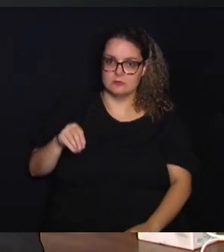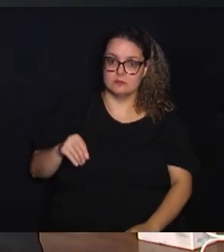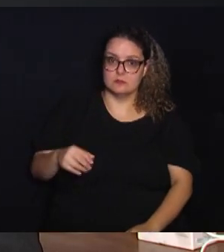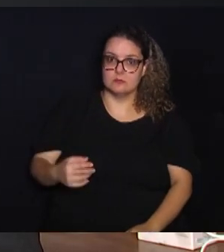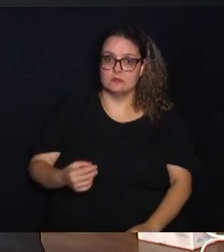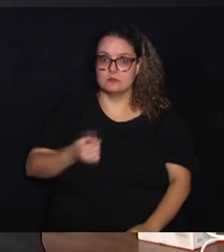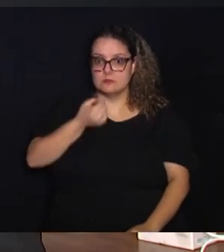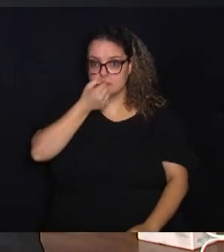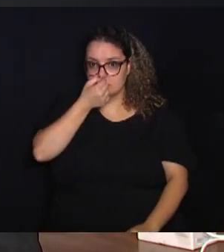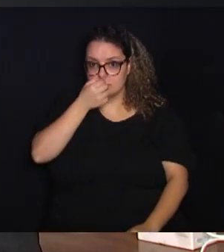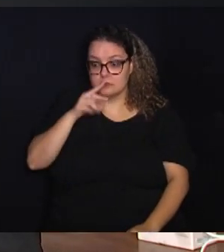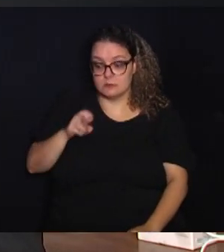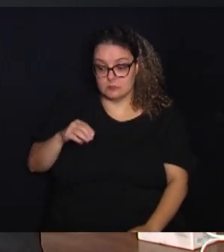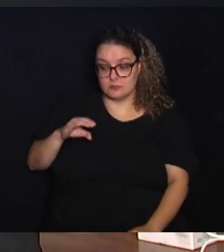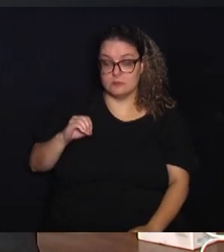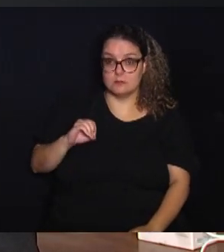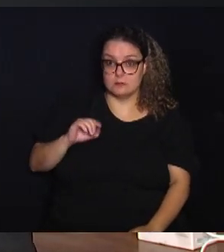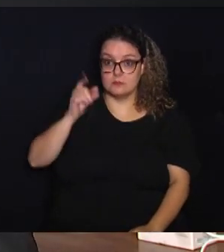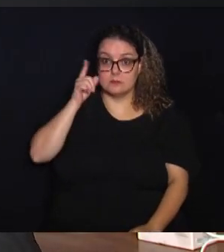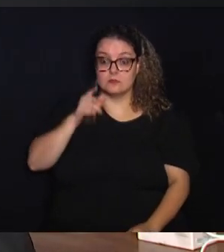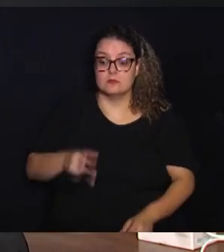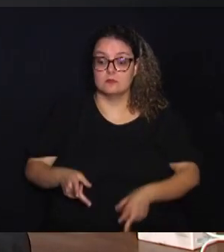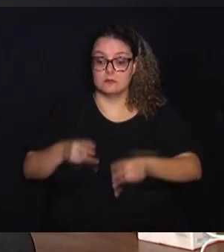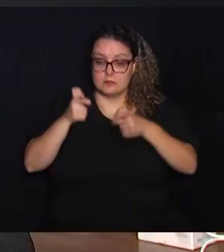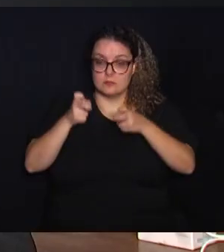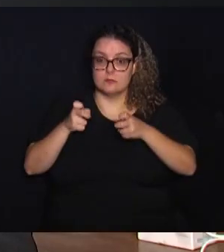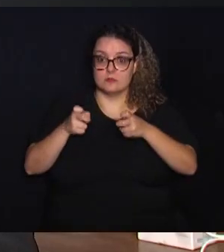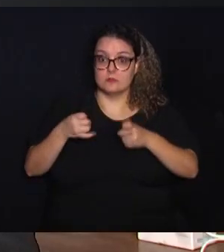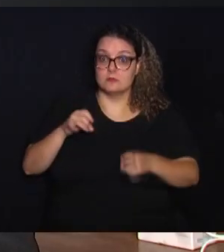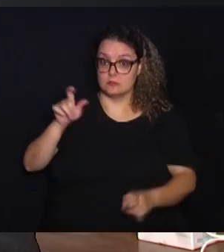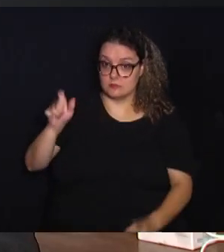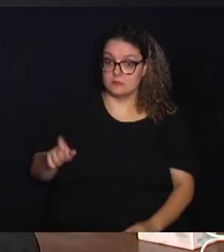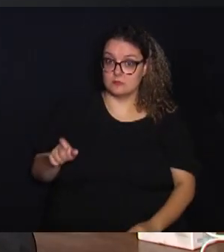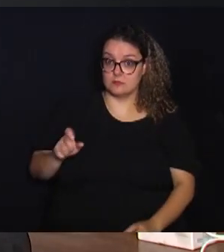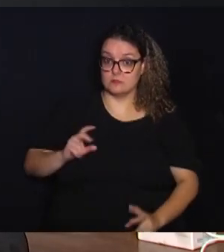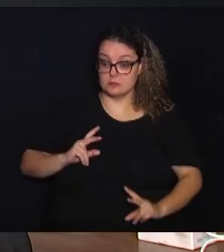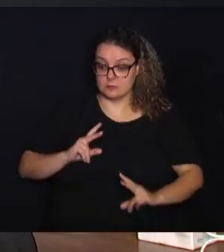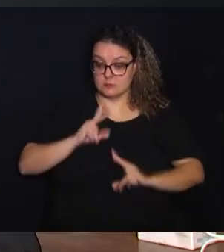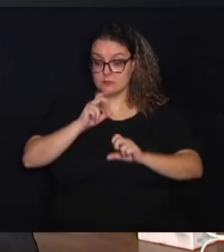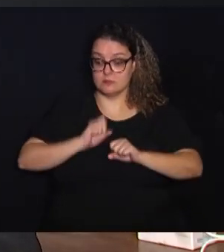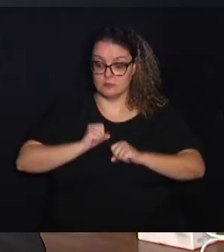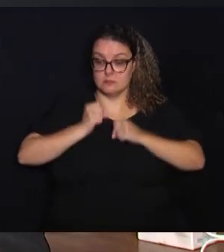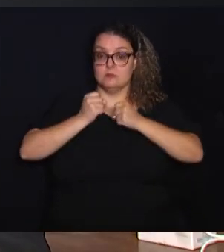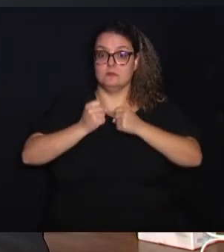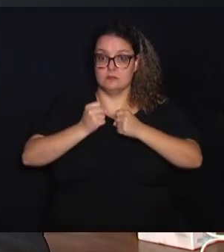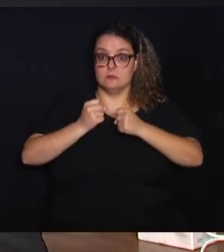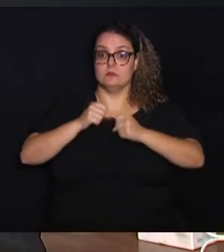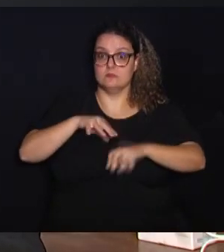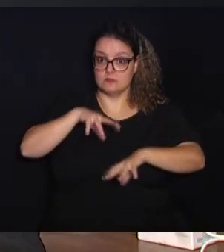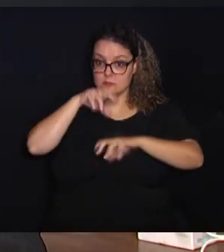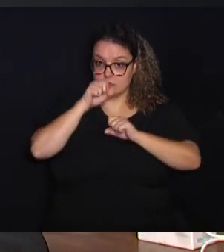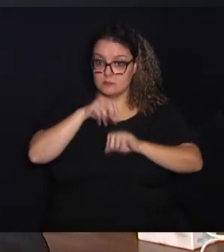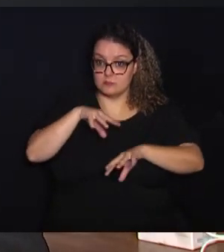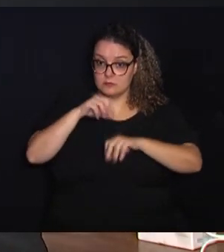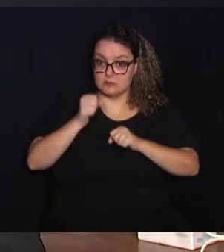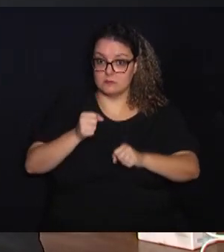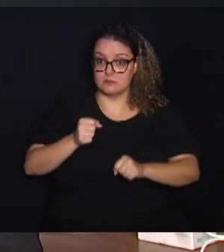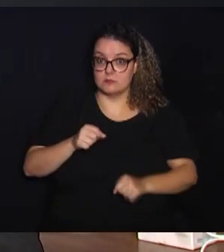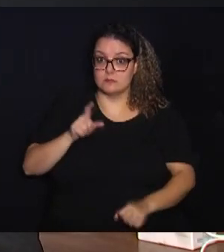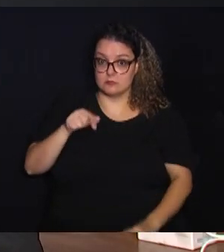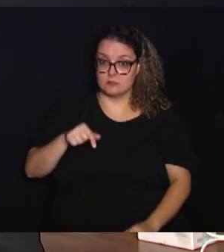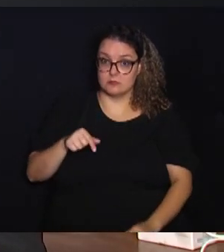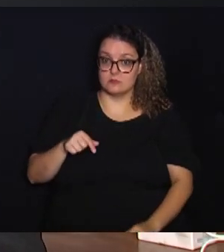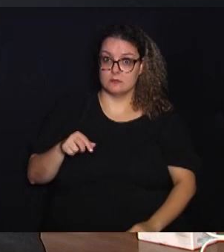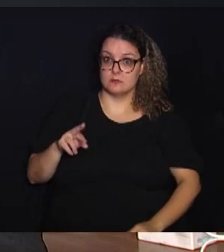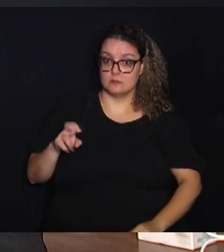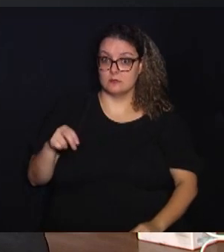um sensor de ronco, por exemplo, a gente consegue identificar se a pessoa tem um esforço, um aumento do esforço respiratório, que é considerado